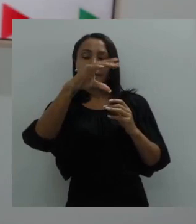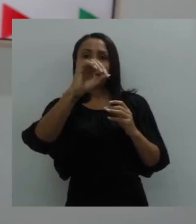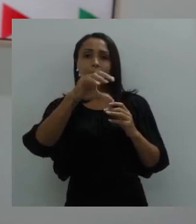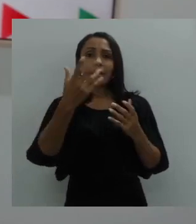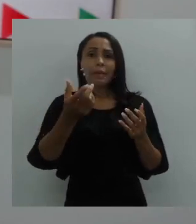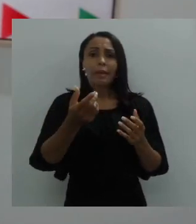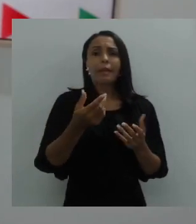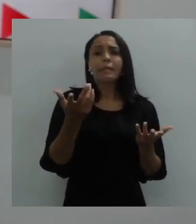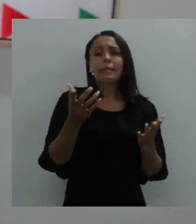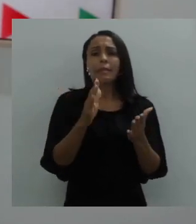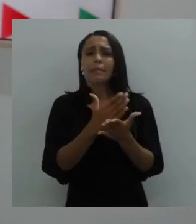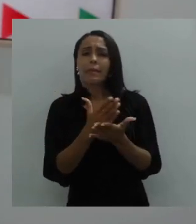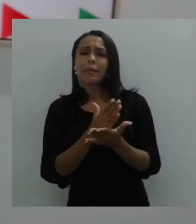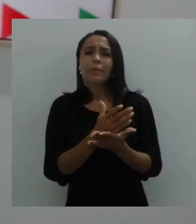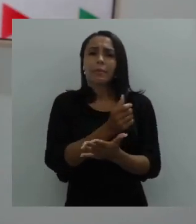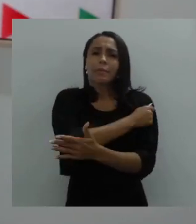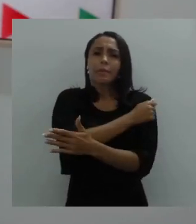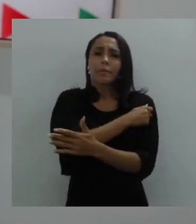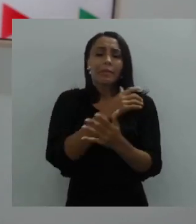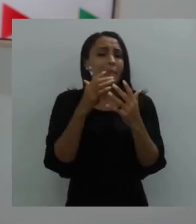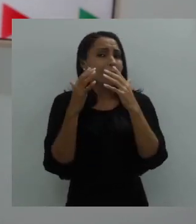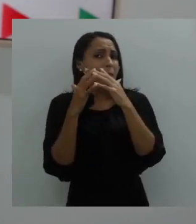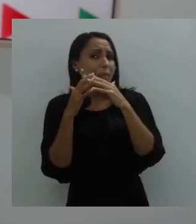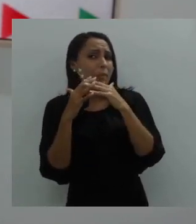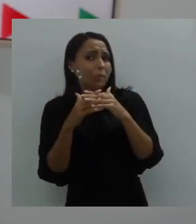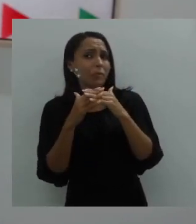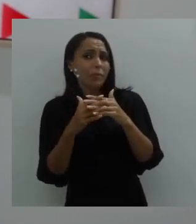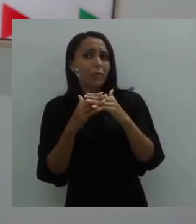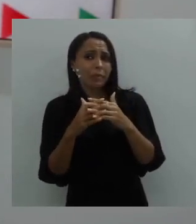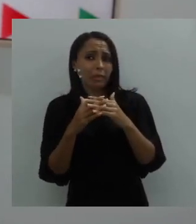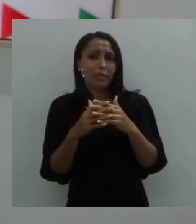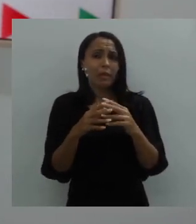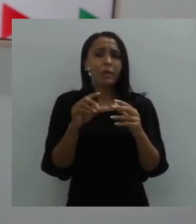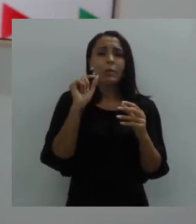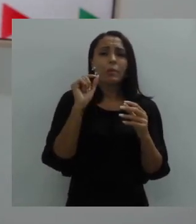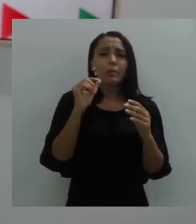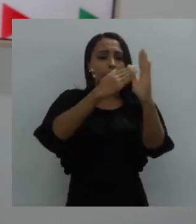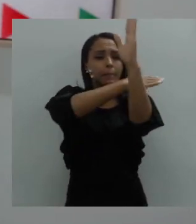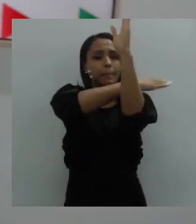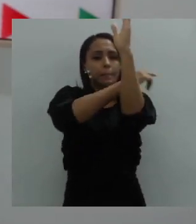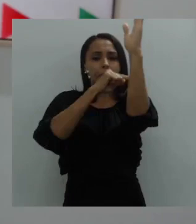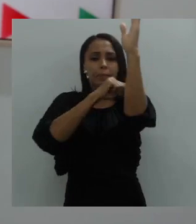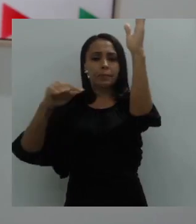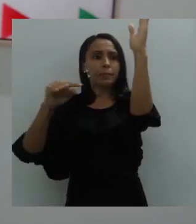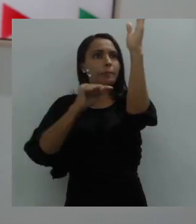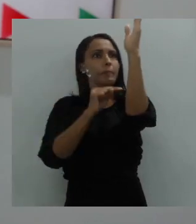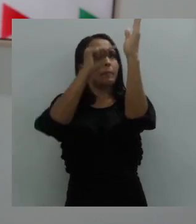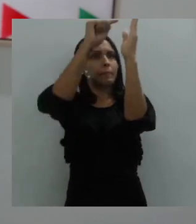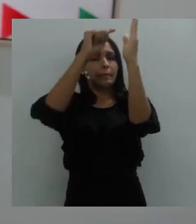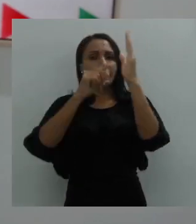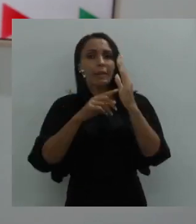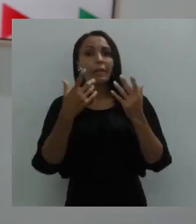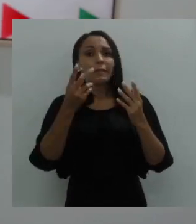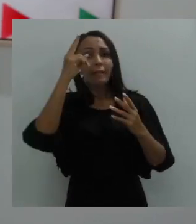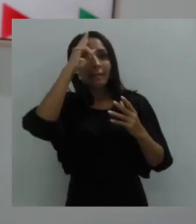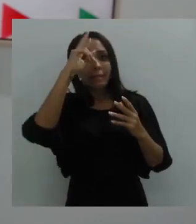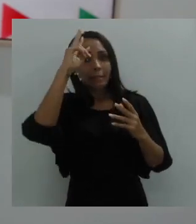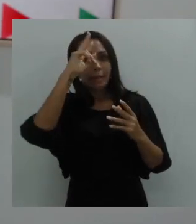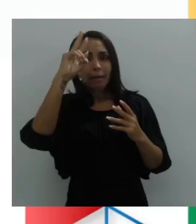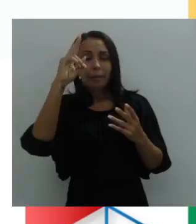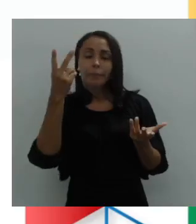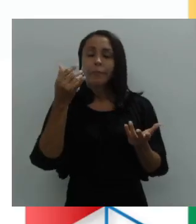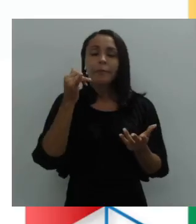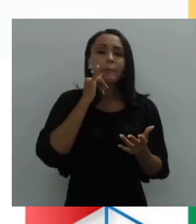aluno ele confunde quando é que é abscissa e quando é que é ordenada. Aí você vai lembrar de uma fila, por